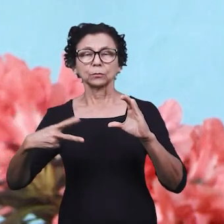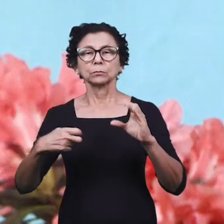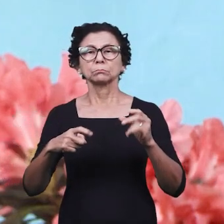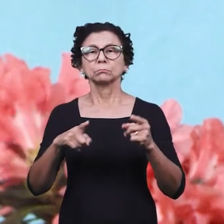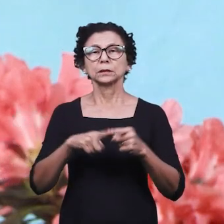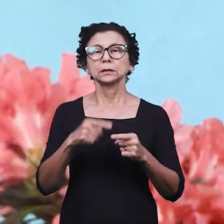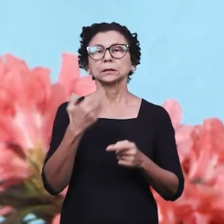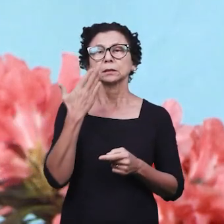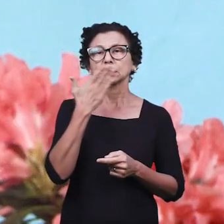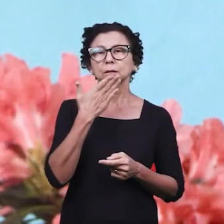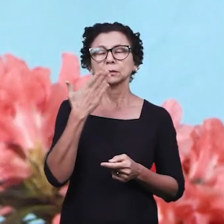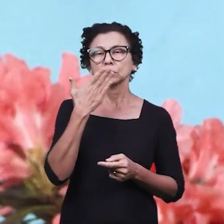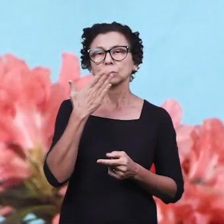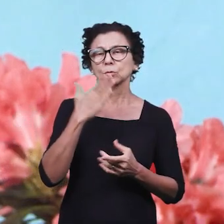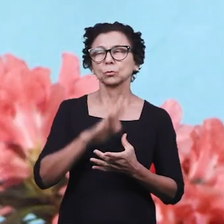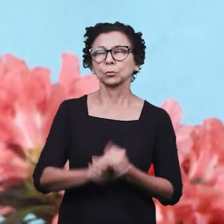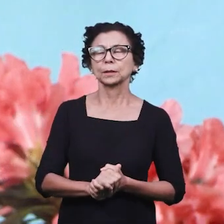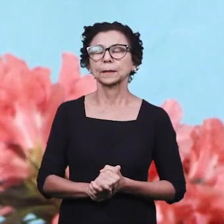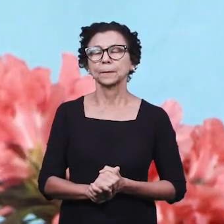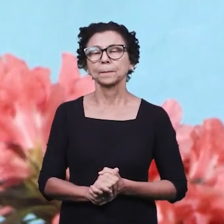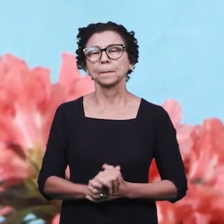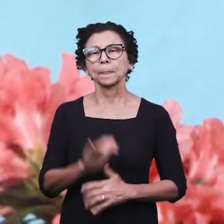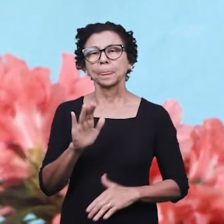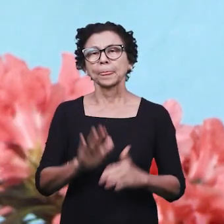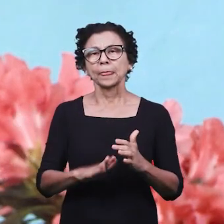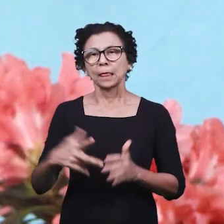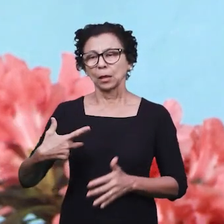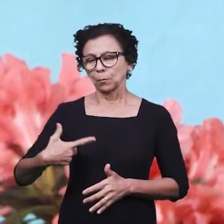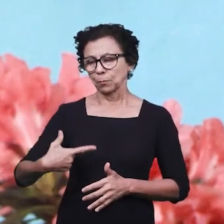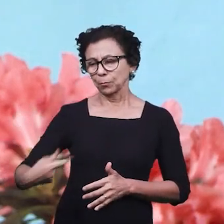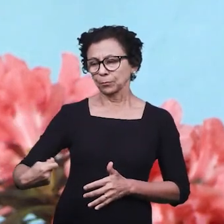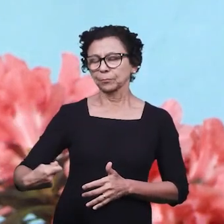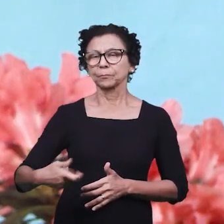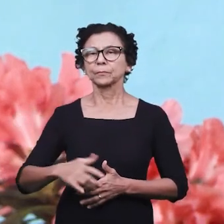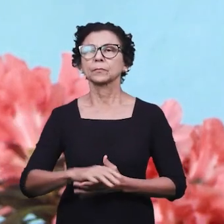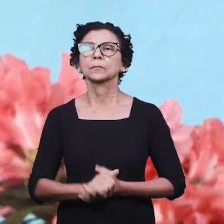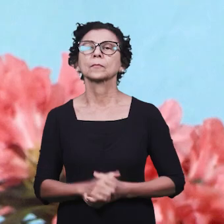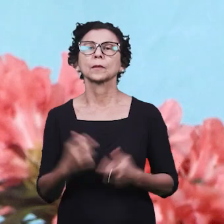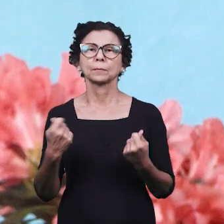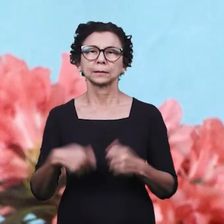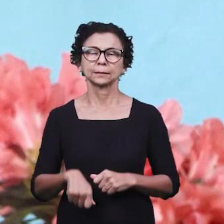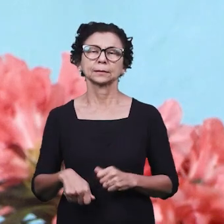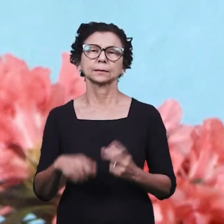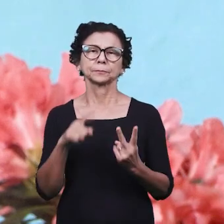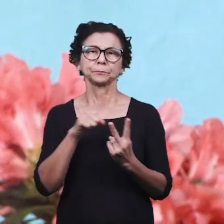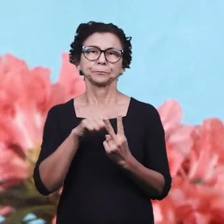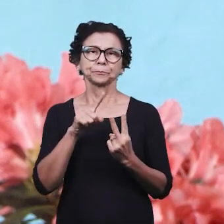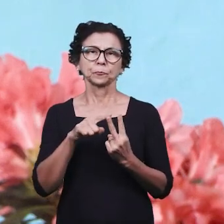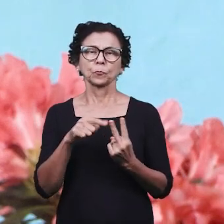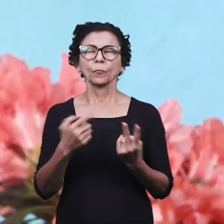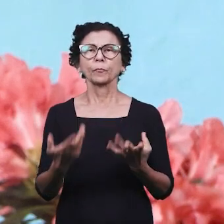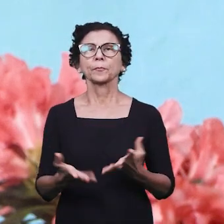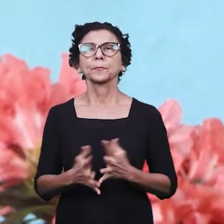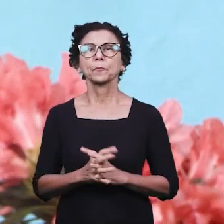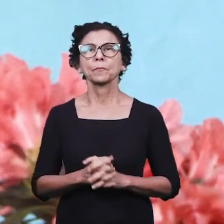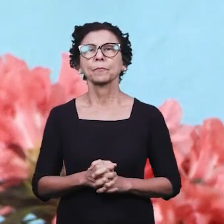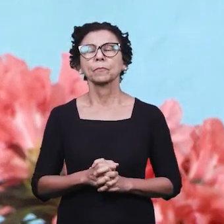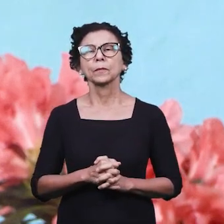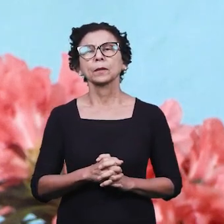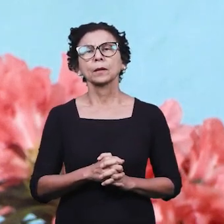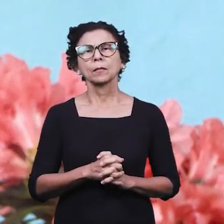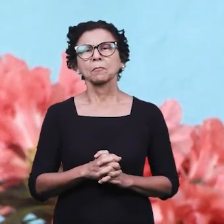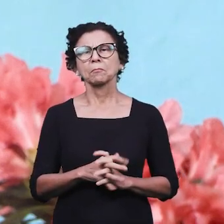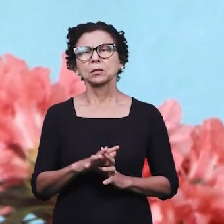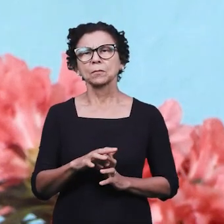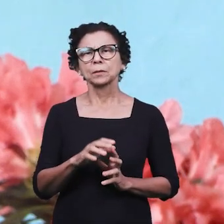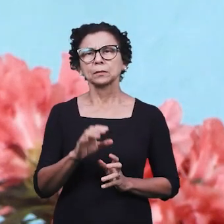Geralmente a carga glicêmica ela é aplicada para alimentos ricos nesses dois nutrientes. Ela é medida de 0 a 100 e